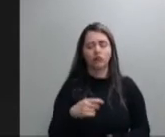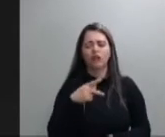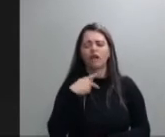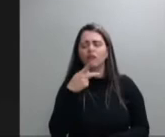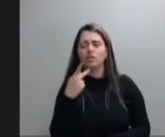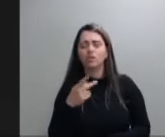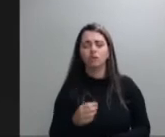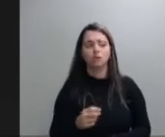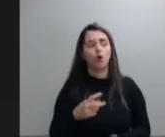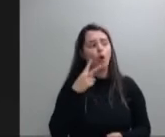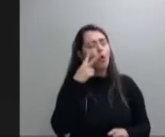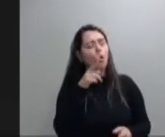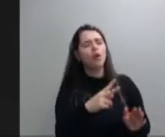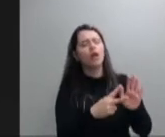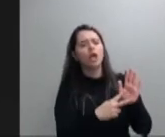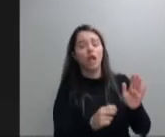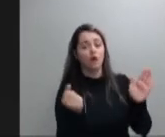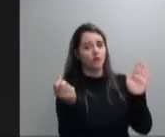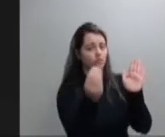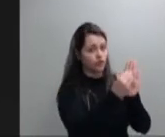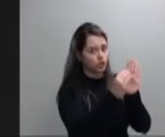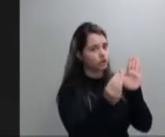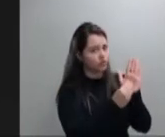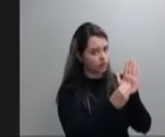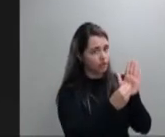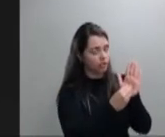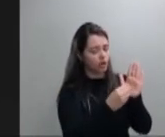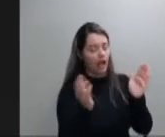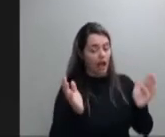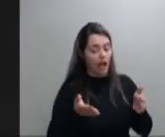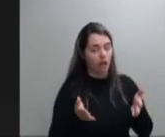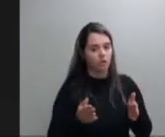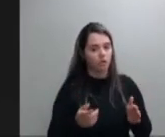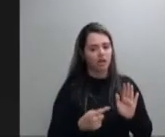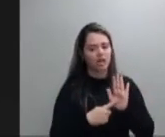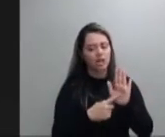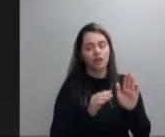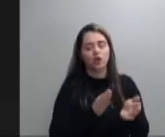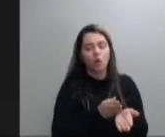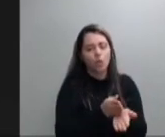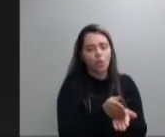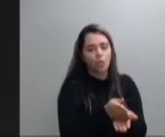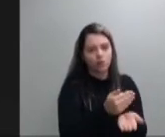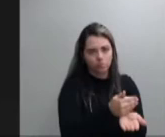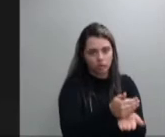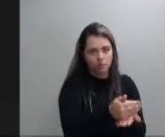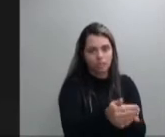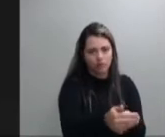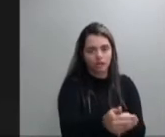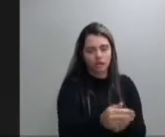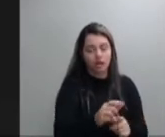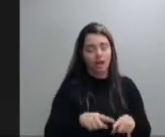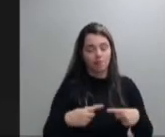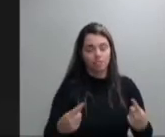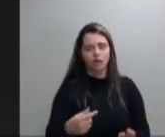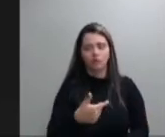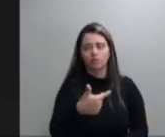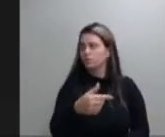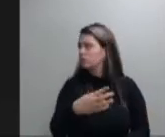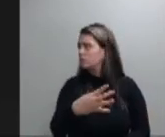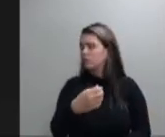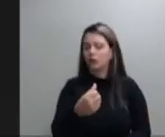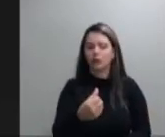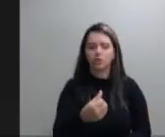fixando esses novos critérios daqui para frente essa farra de título acaba mas em concurso a partir de 2014 e o CNJ